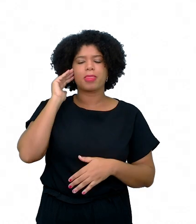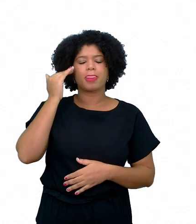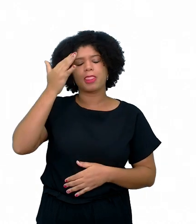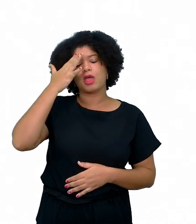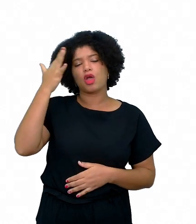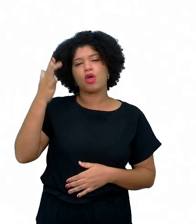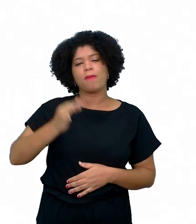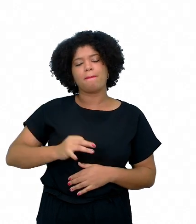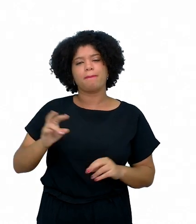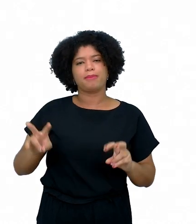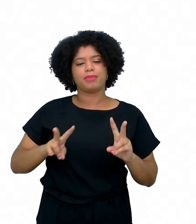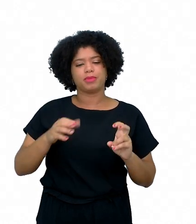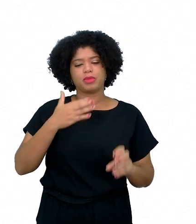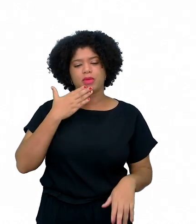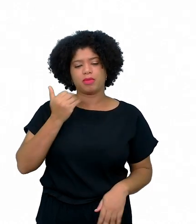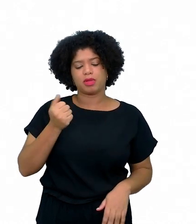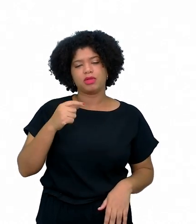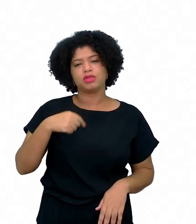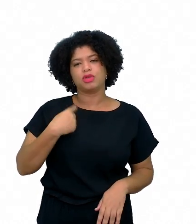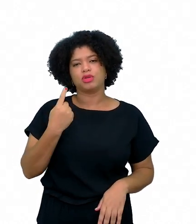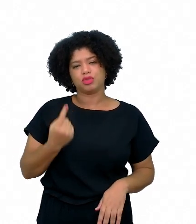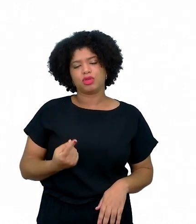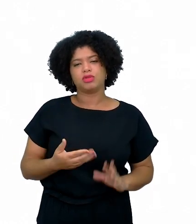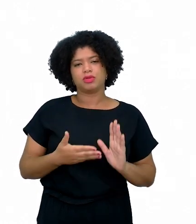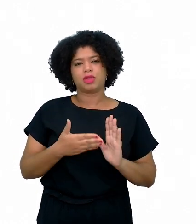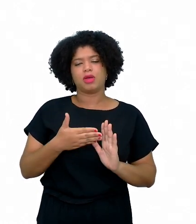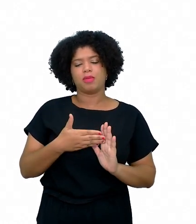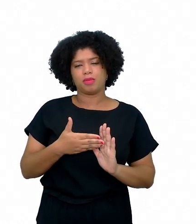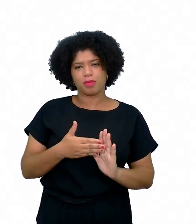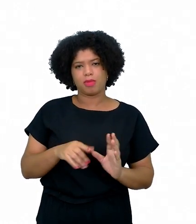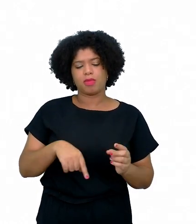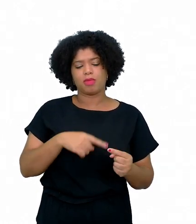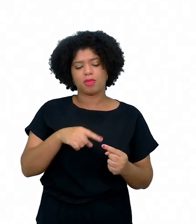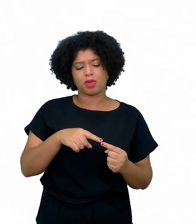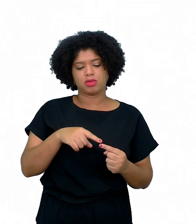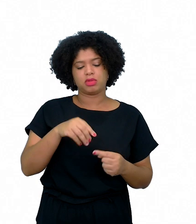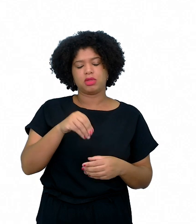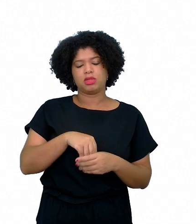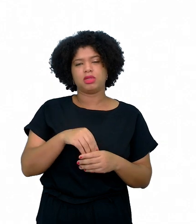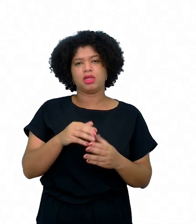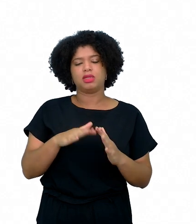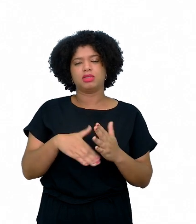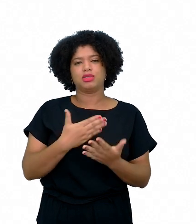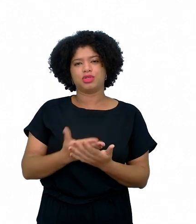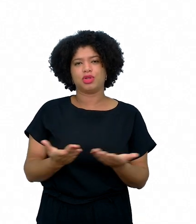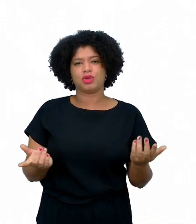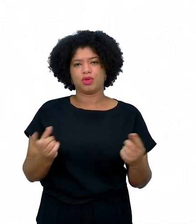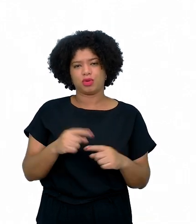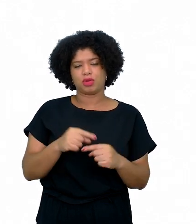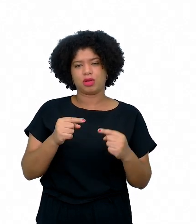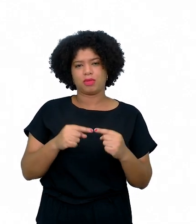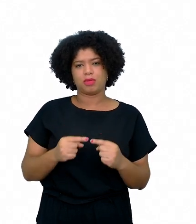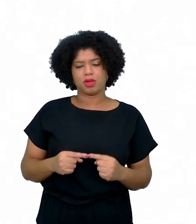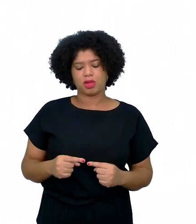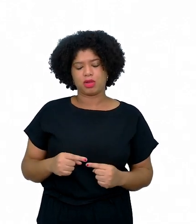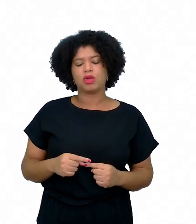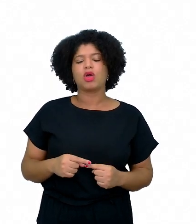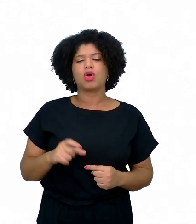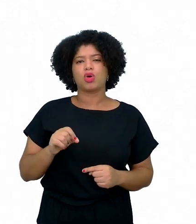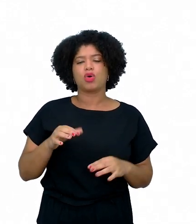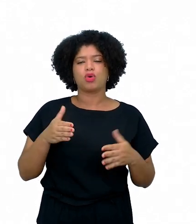entendimentos sobre aquilo que nós estamos propondo nesta sala de aula invertida, de acordo com aquele objeto de conhecimento que está